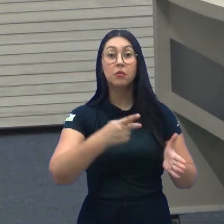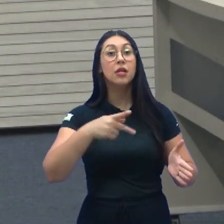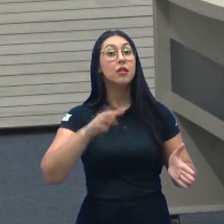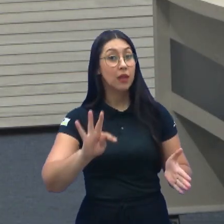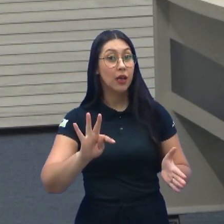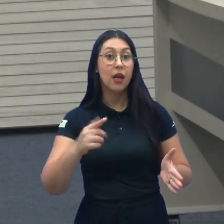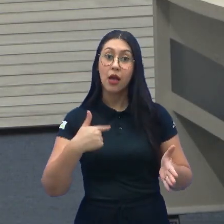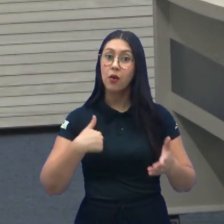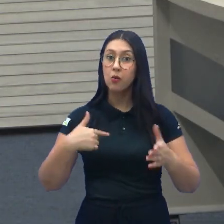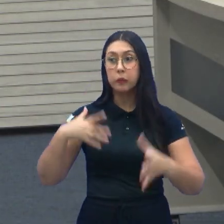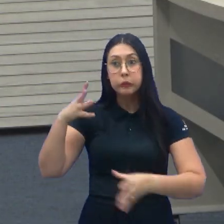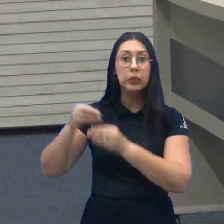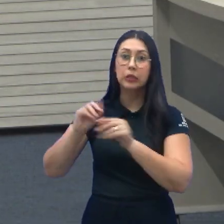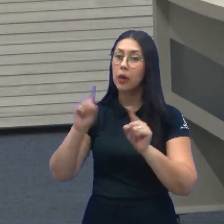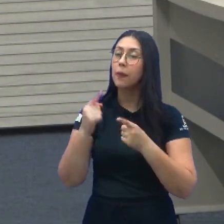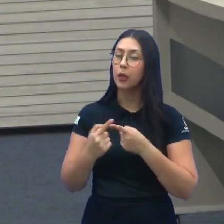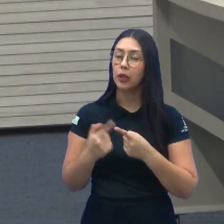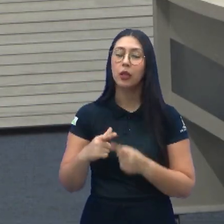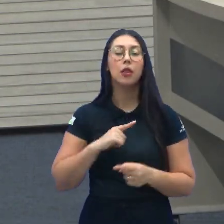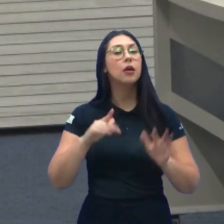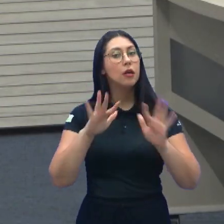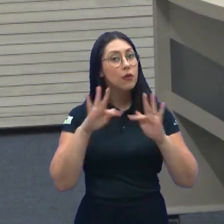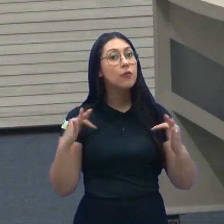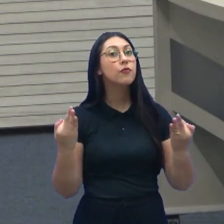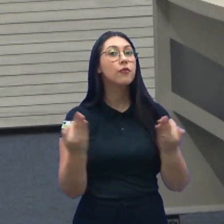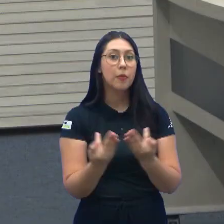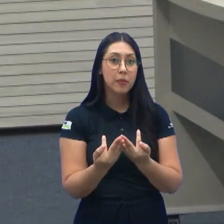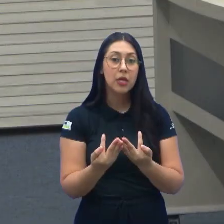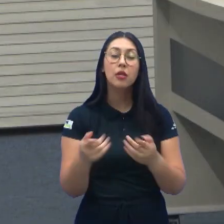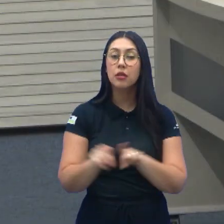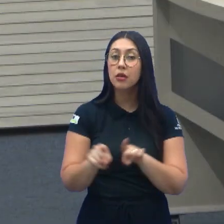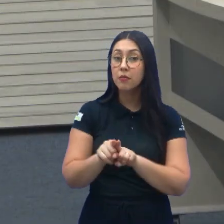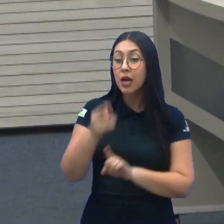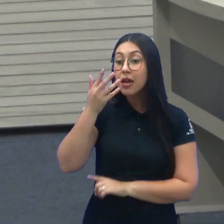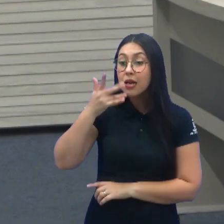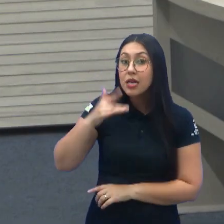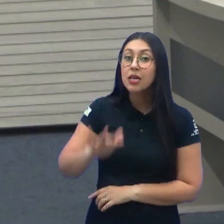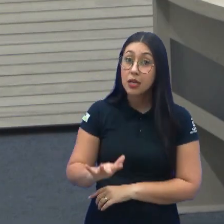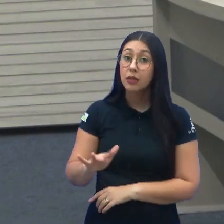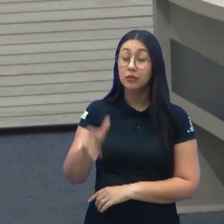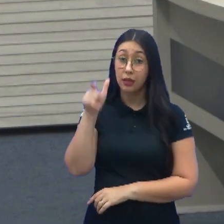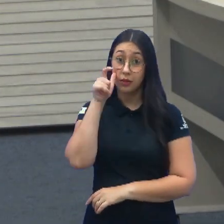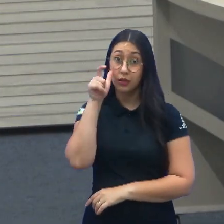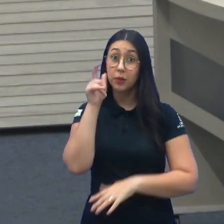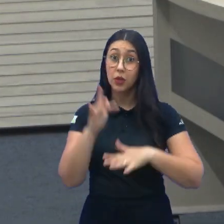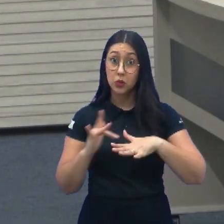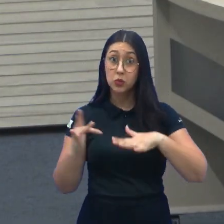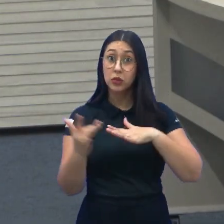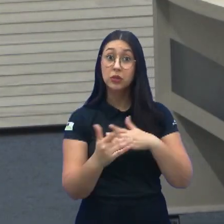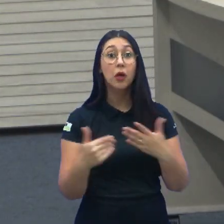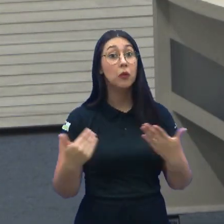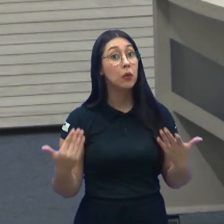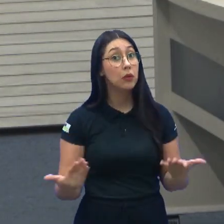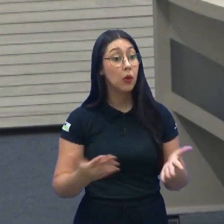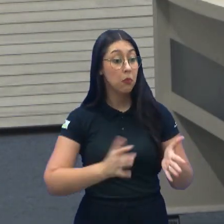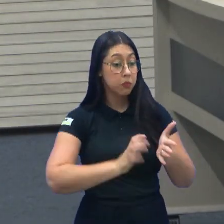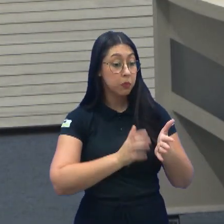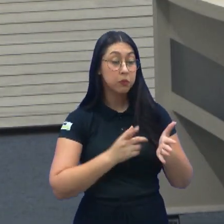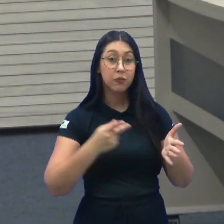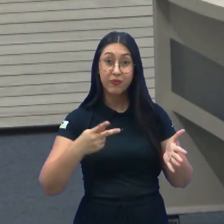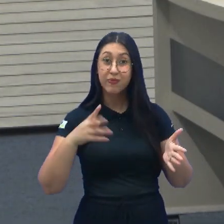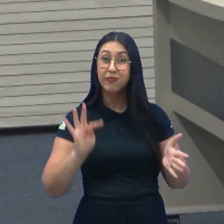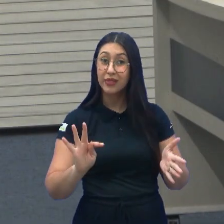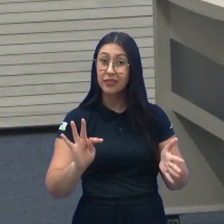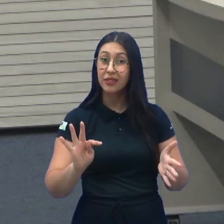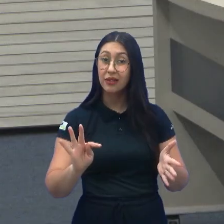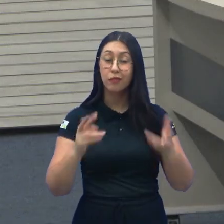na íntegra, porque nós temos famílias aqui, crianças, e obviamente estão assistindo pela rede social também, mas o PT é uma vergonha. Conclua,